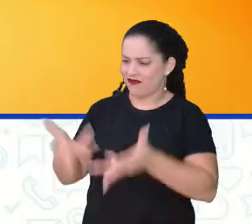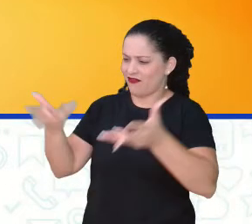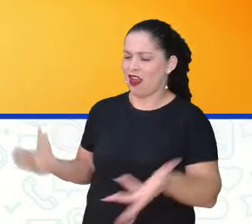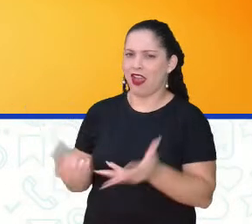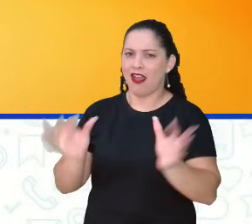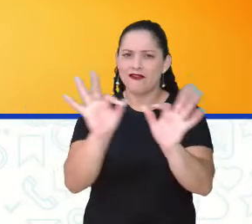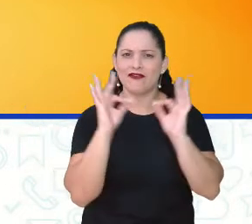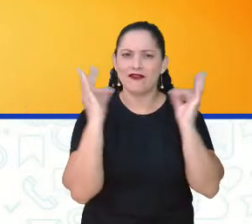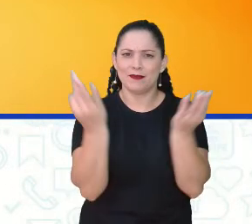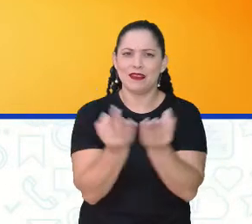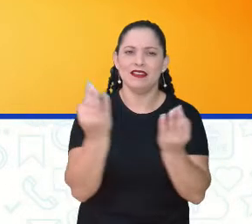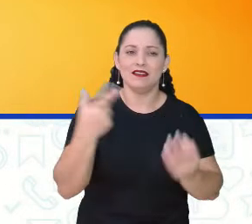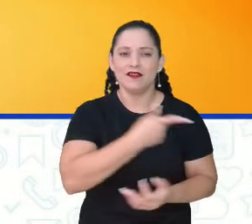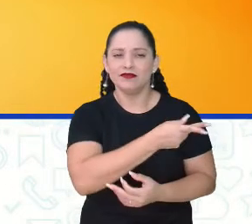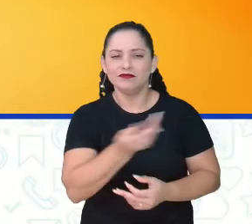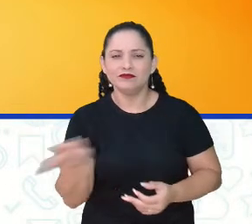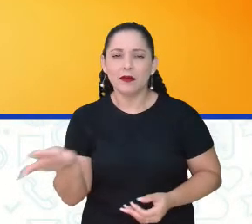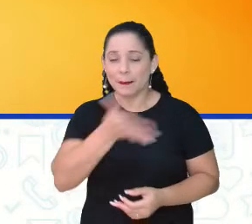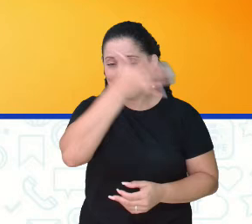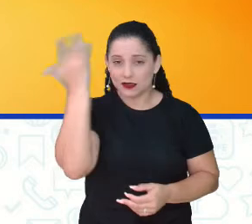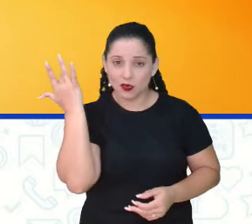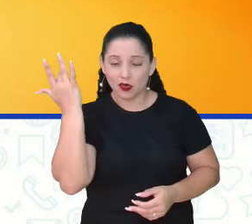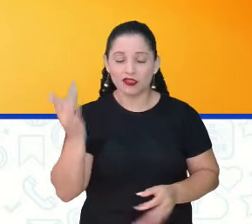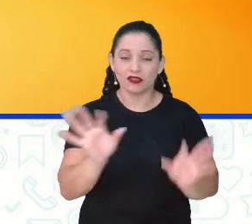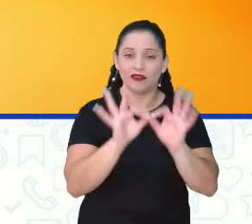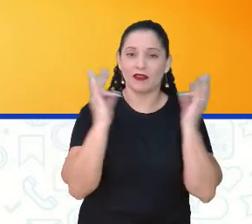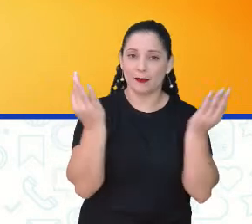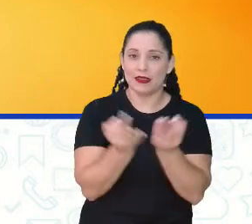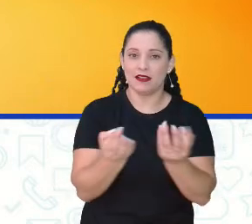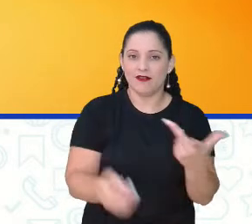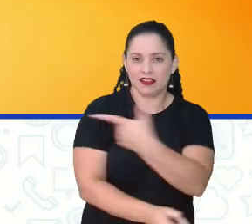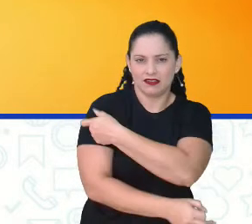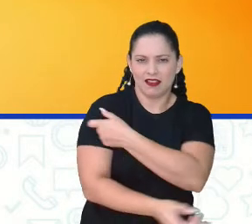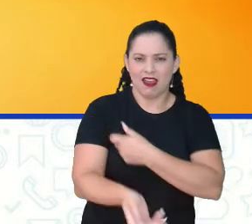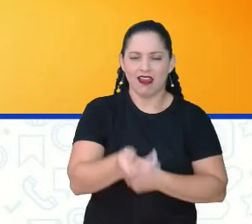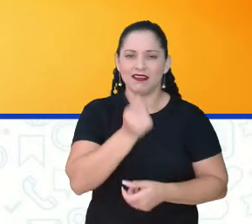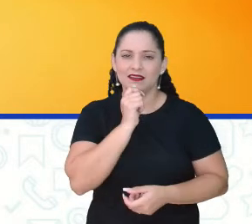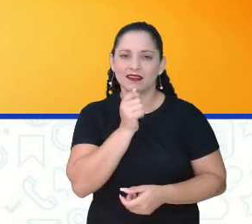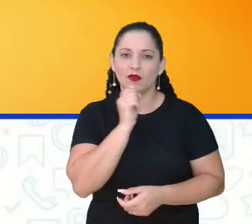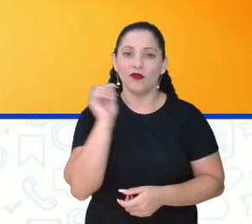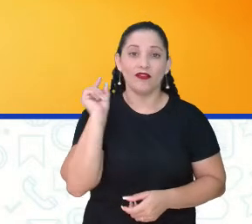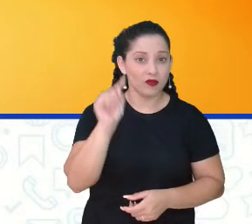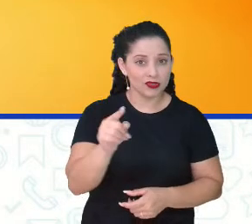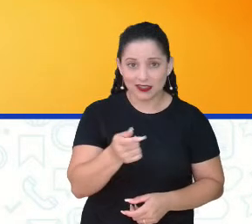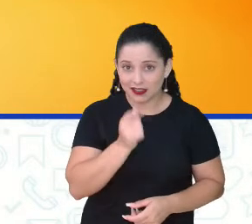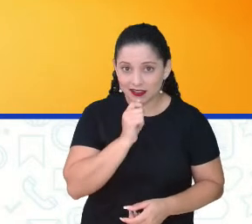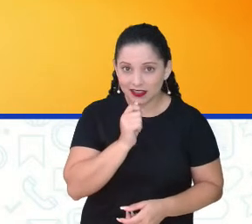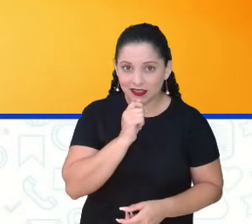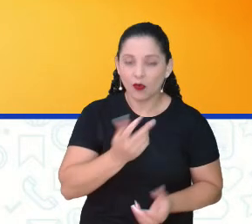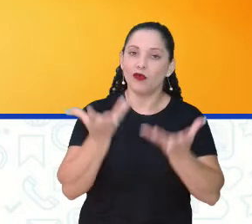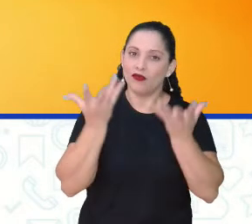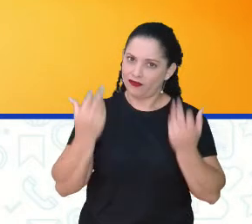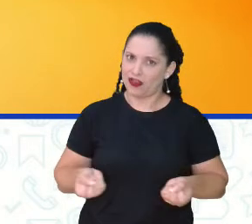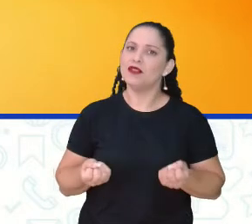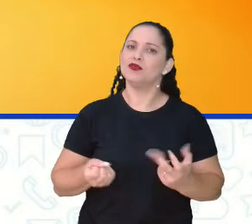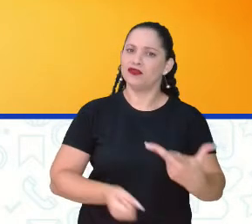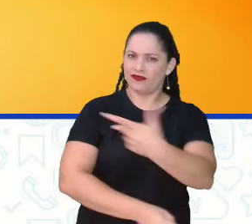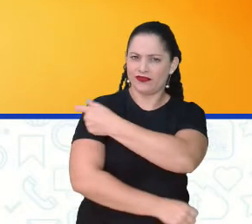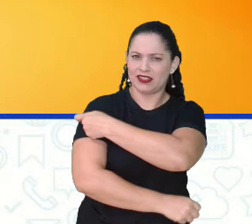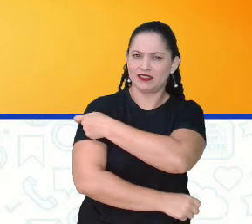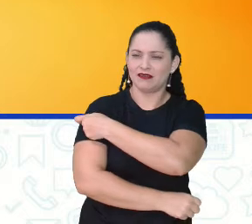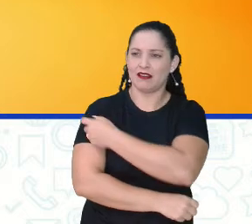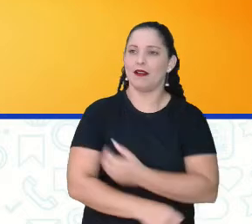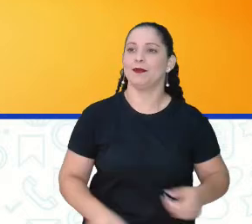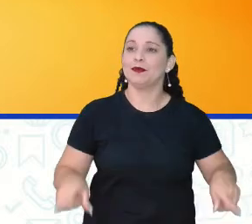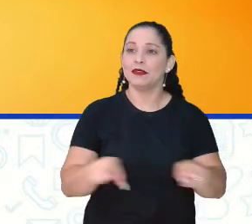os vizinhos que ainda não se vacinaram. E se você também não se vacinou, pessoal, vamos em busca dessa vacina. E aqui